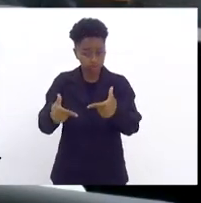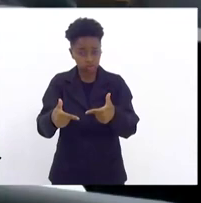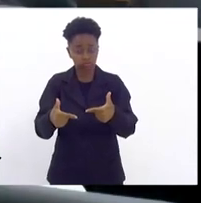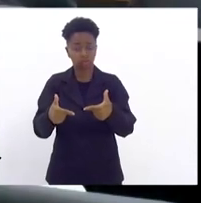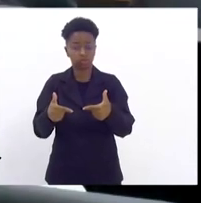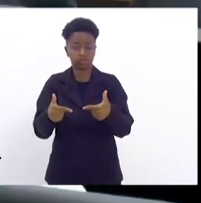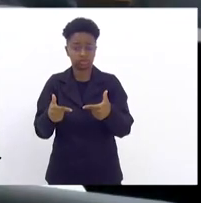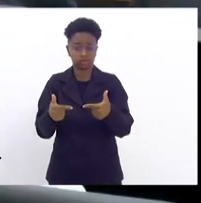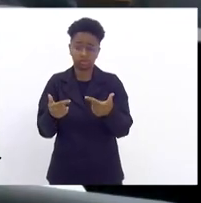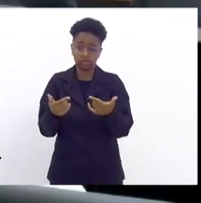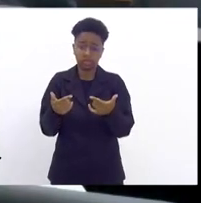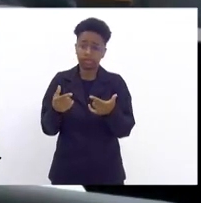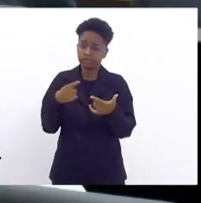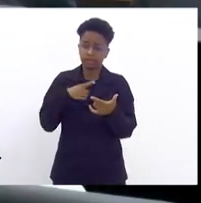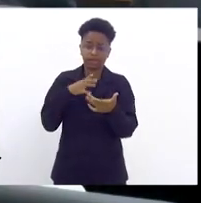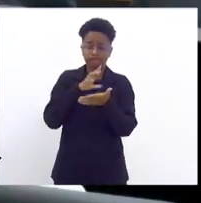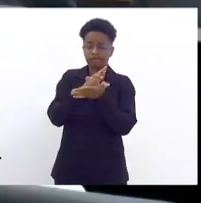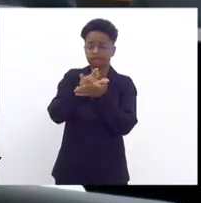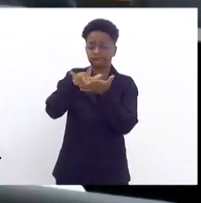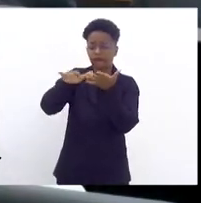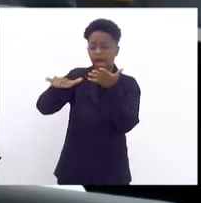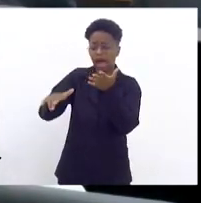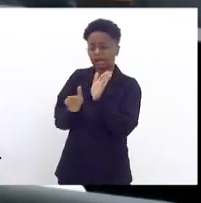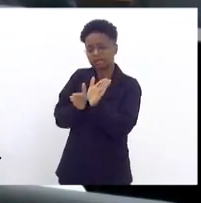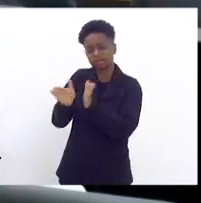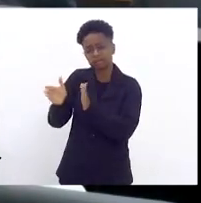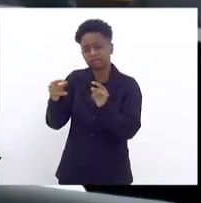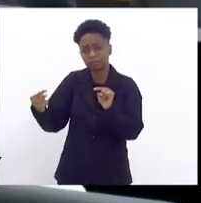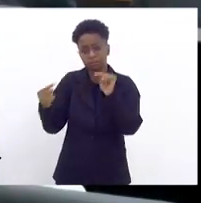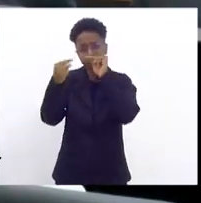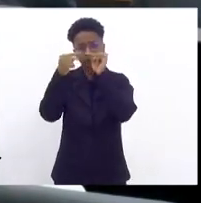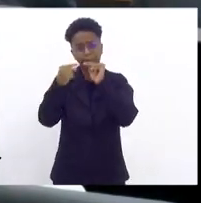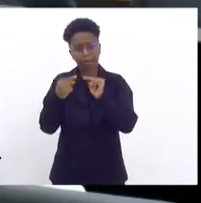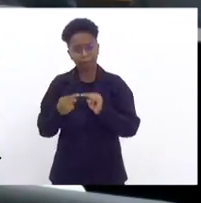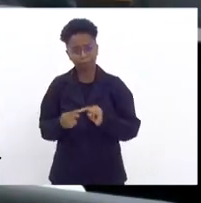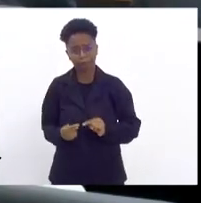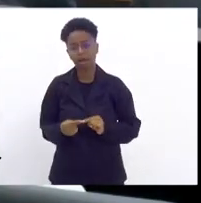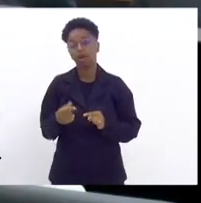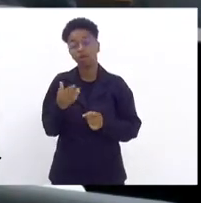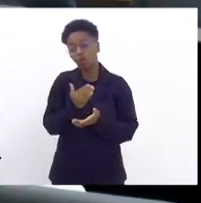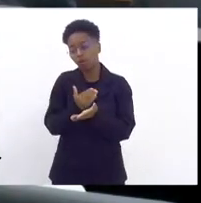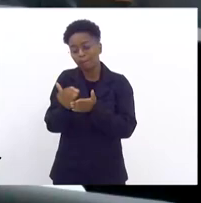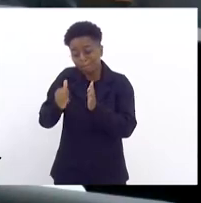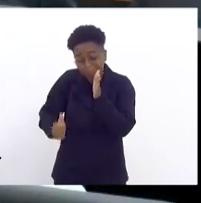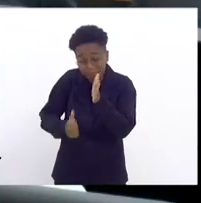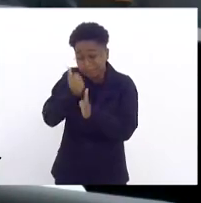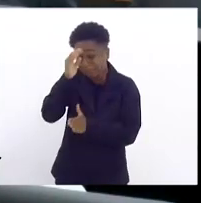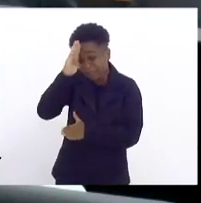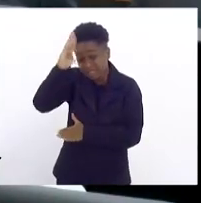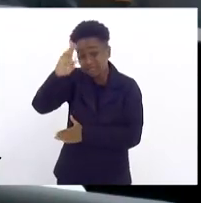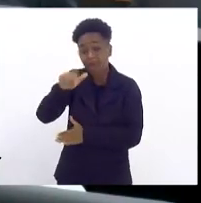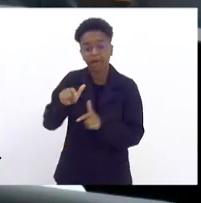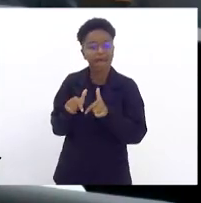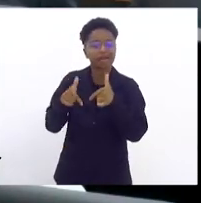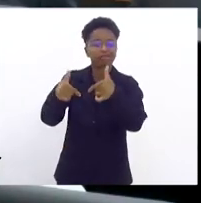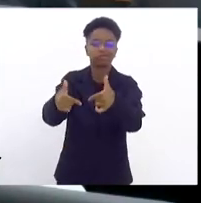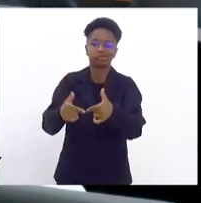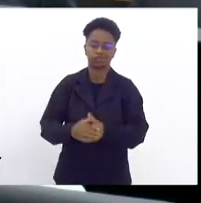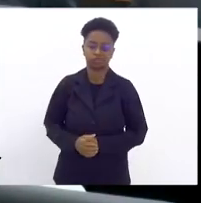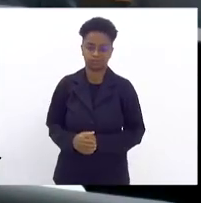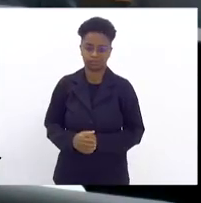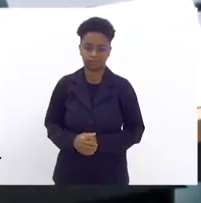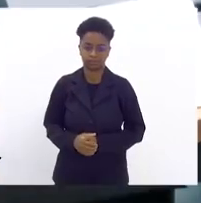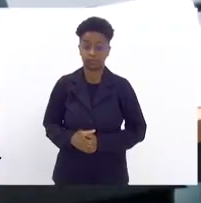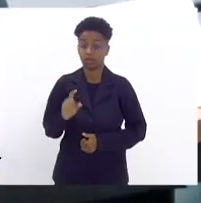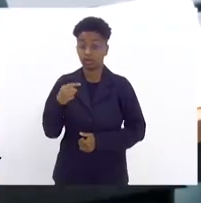gerar toda a série de acessibilidade necessária não é começa pela atitude nós estamos assim avocando para